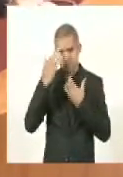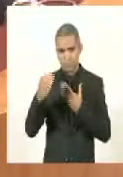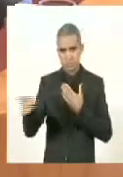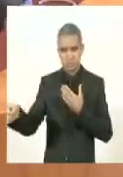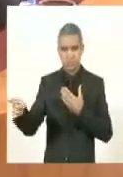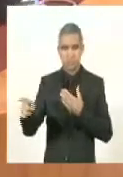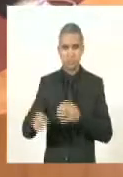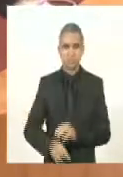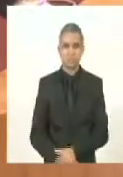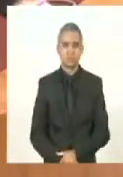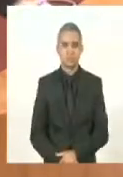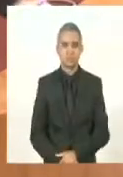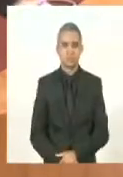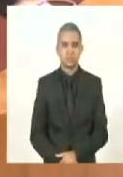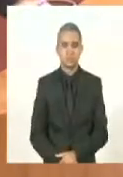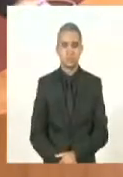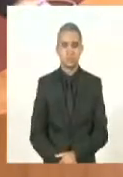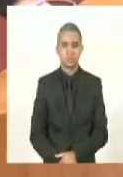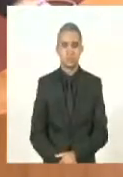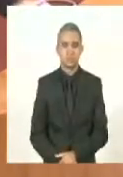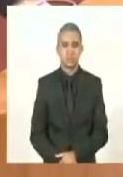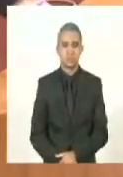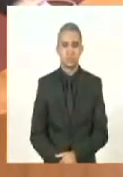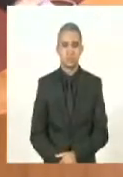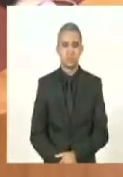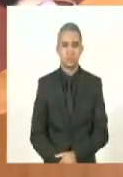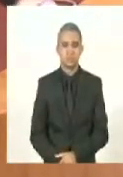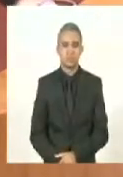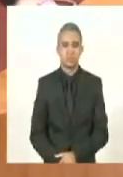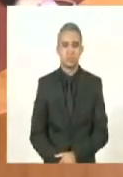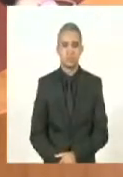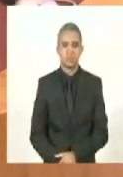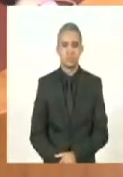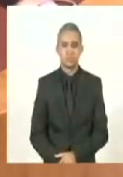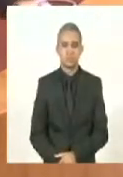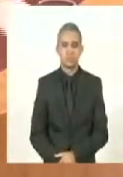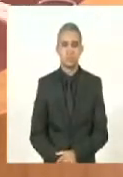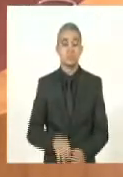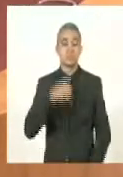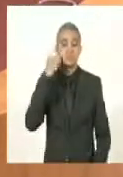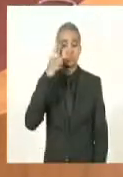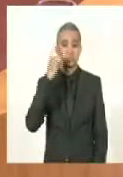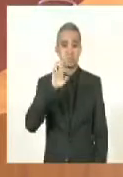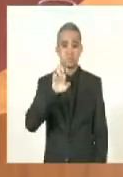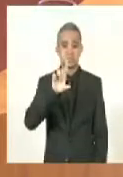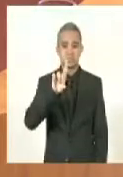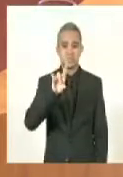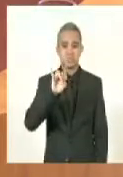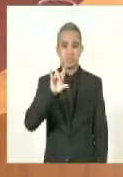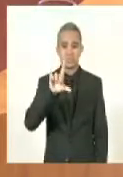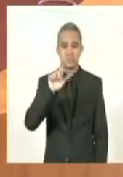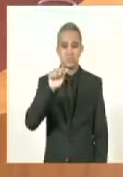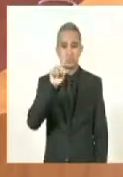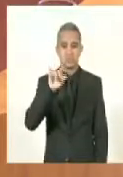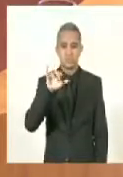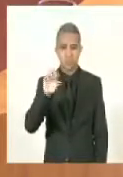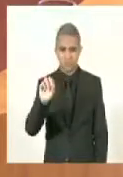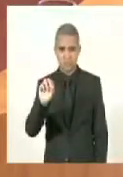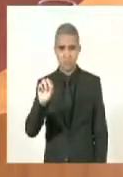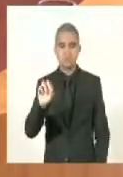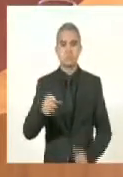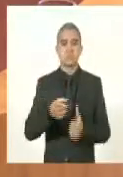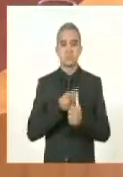Os 100 dias... Deputado Adriano, assim que possível também. Ah, sim, deputado Edilásio, pode falar. Deputado Adriano, primeiro queria